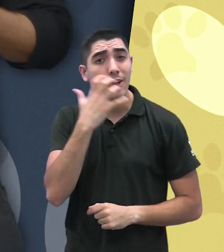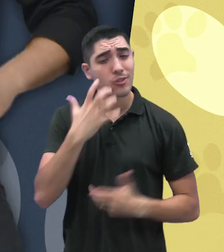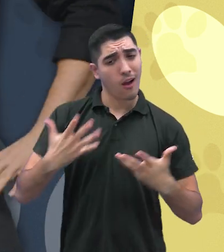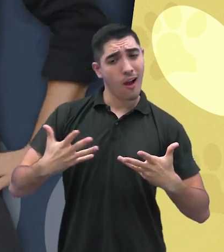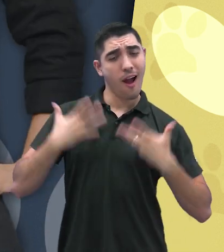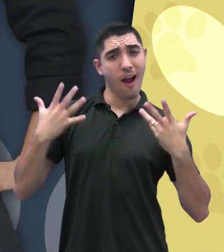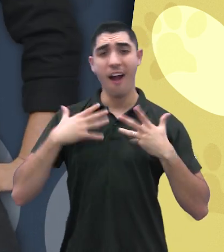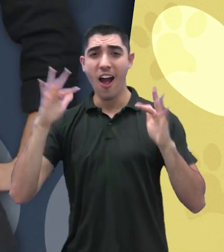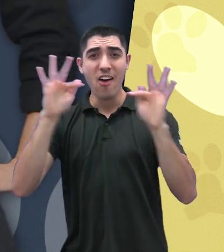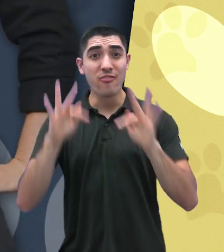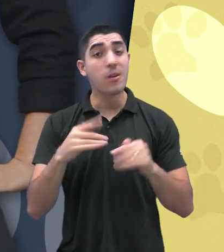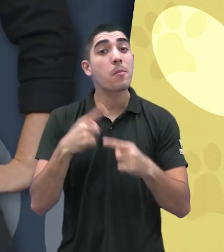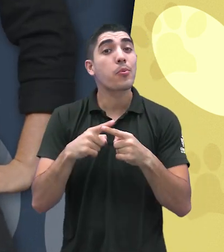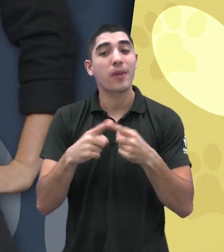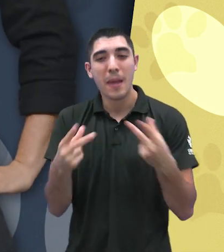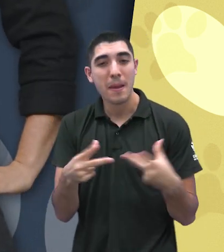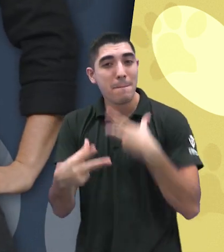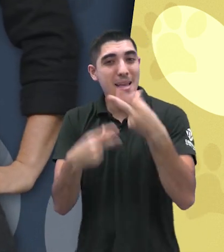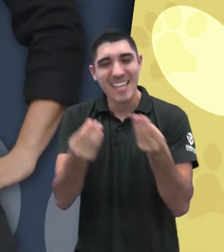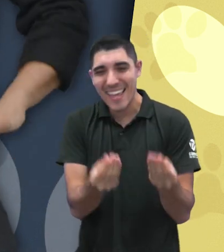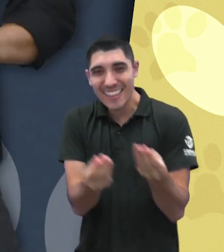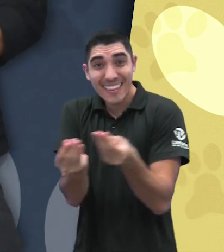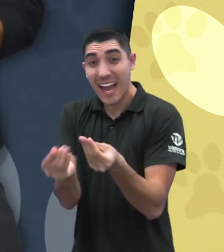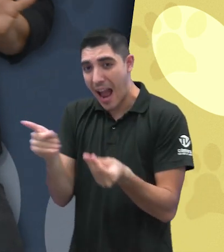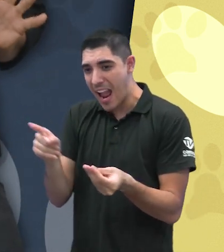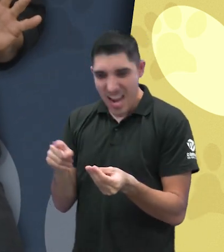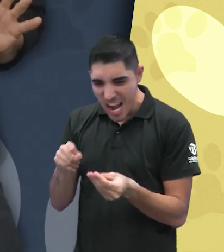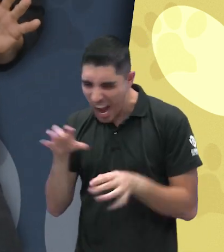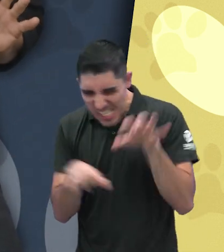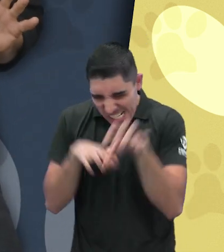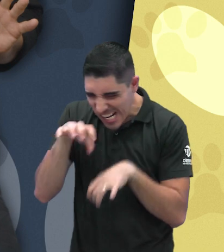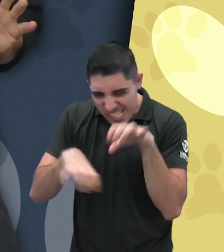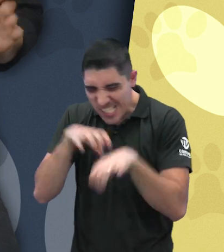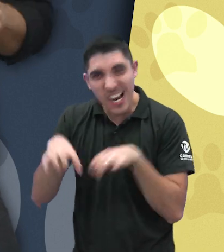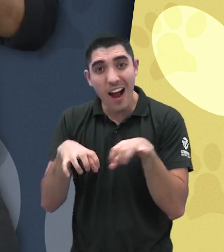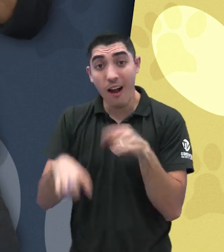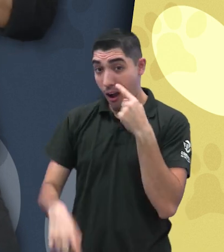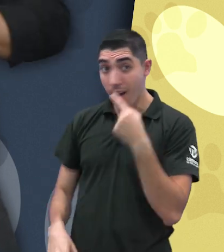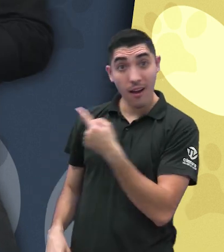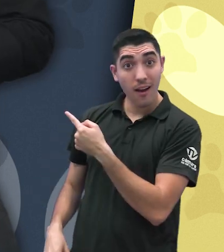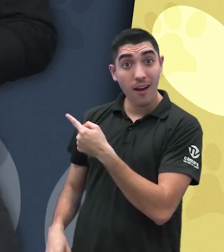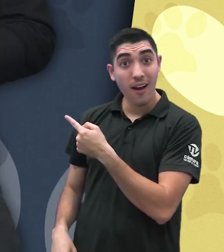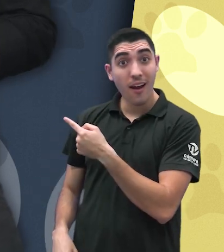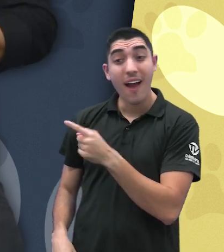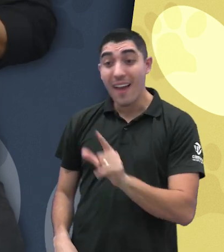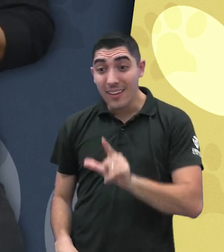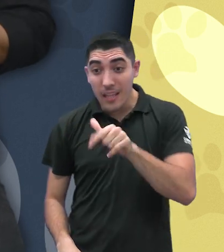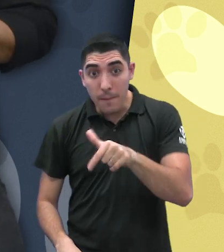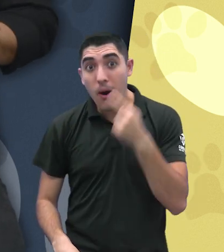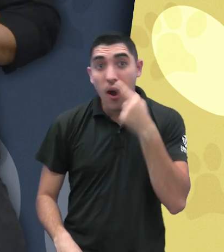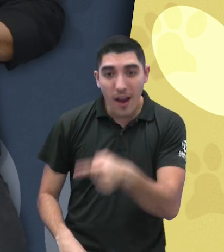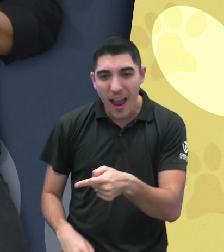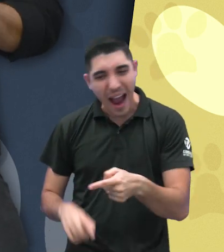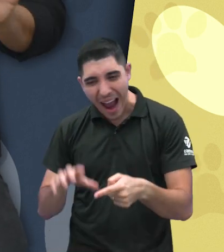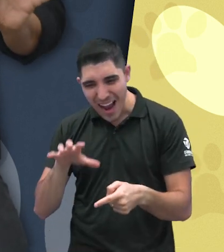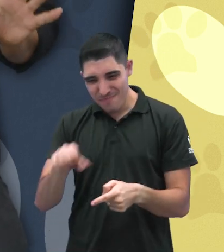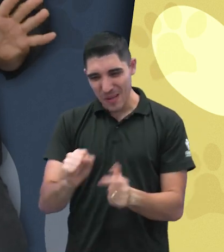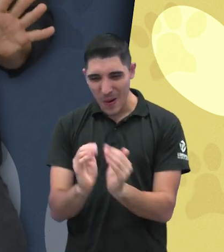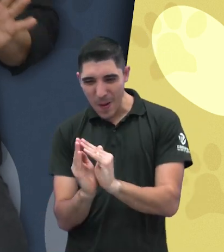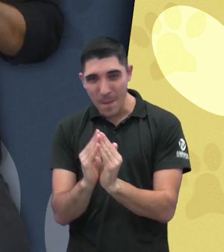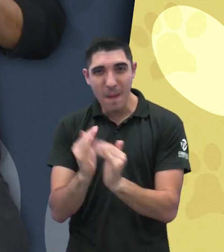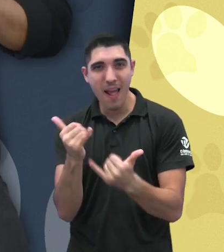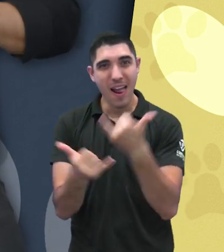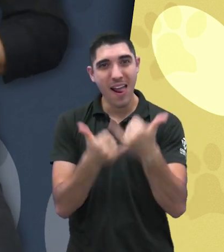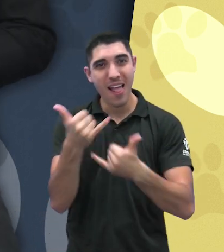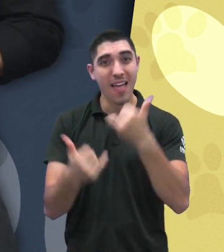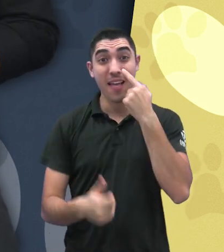deste cachorro aqui, ó, que ganhou um presente. Ele tava eufórico, mal conseguia se livrar ali do embrulho. No fim, deu tudo